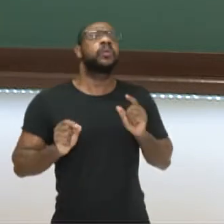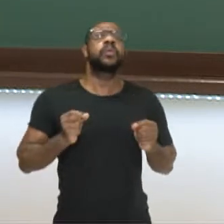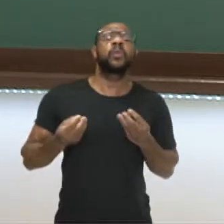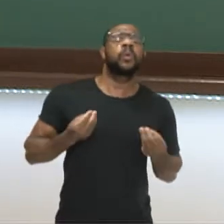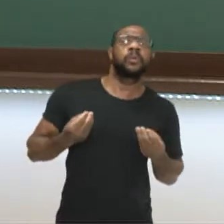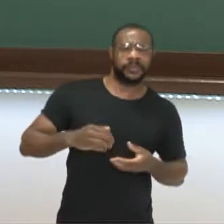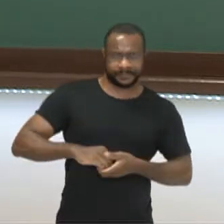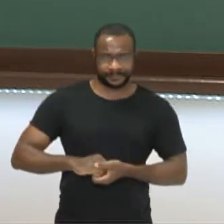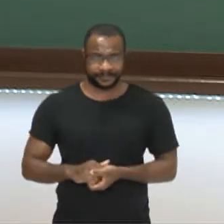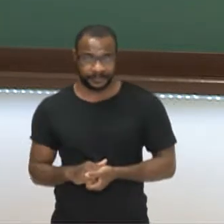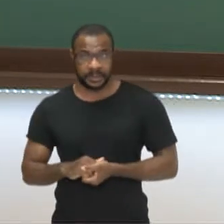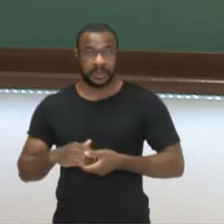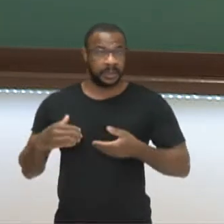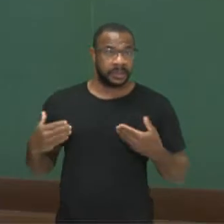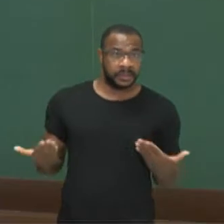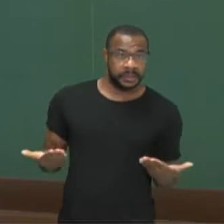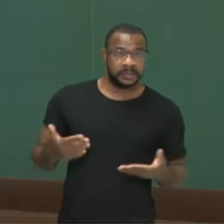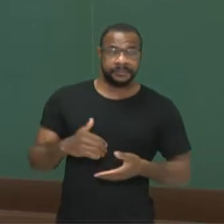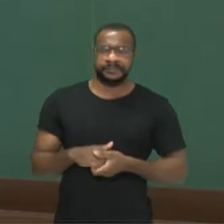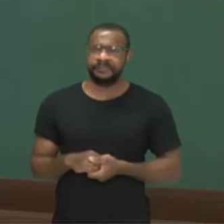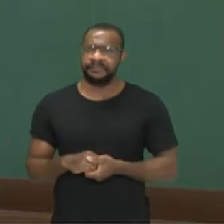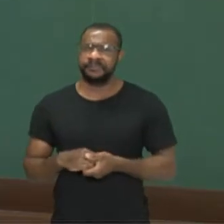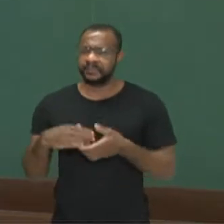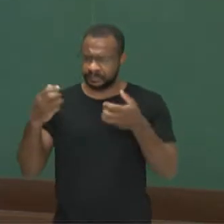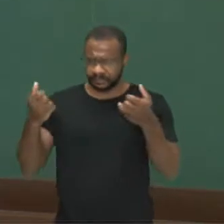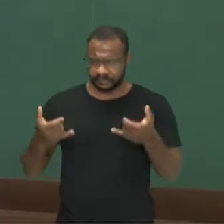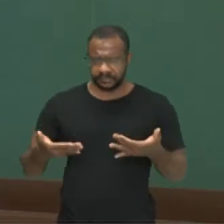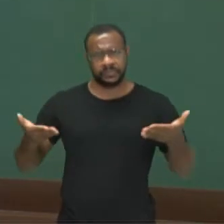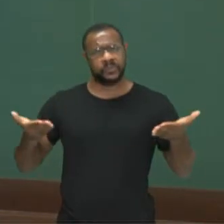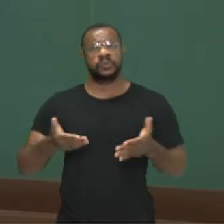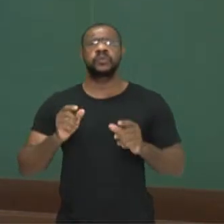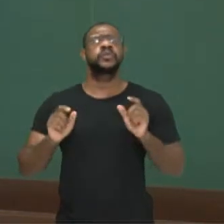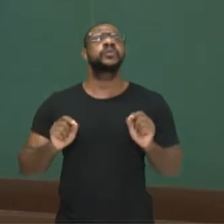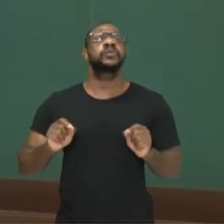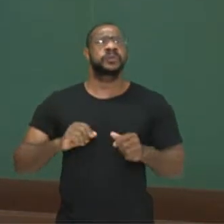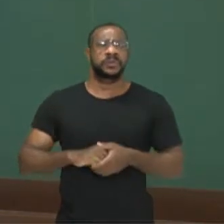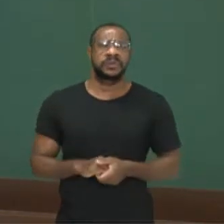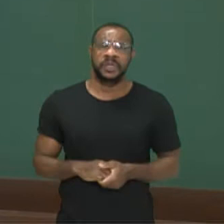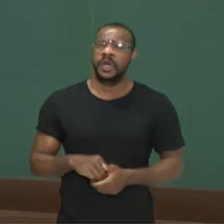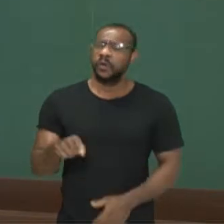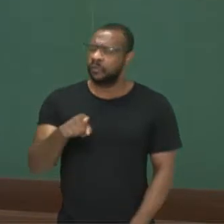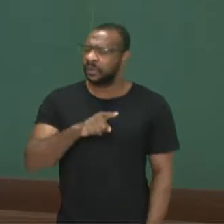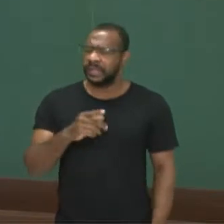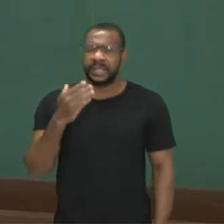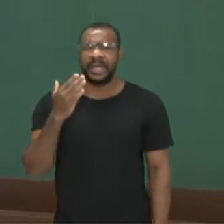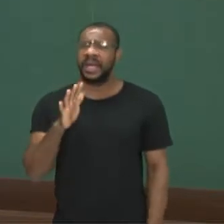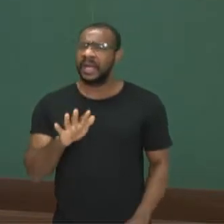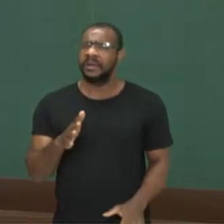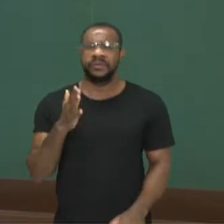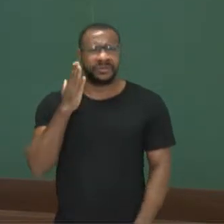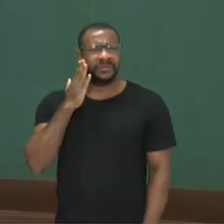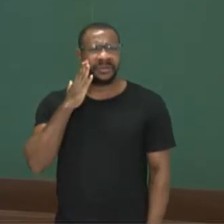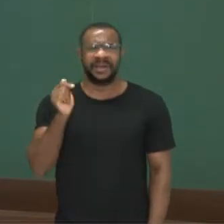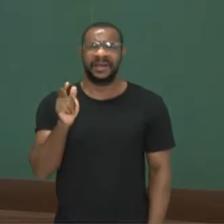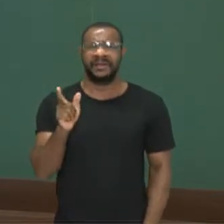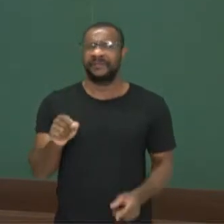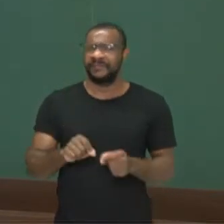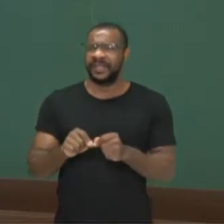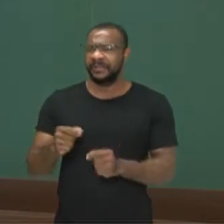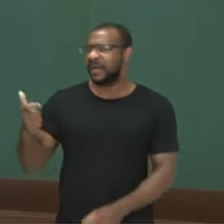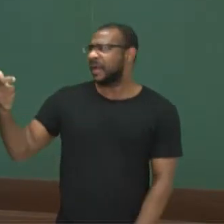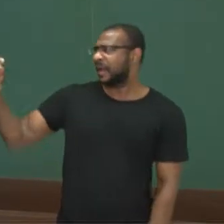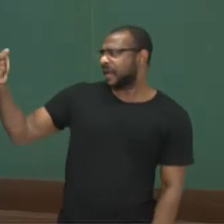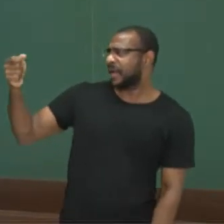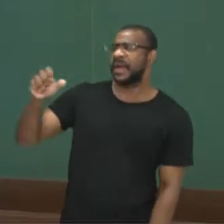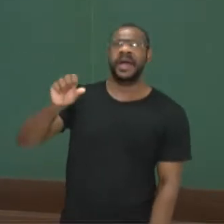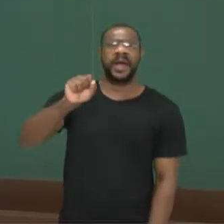E para a gente começar falando até sobre eu, como eu me vejo, você provavelmente já fez uma selfie,